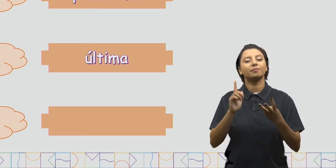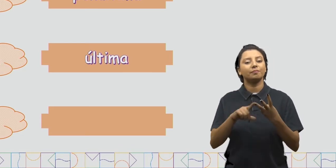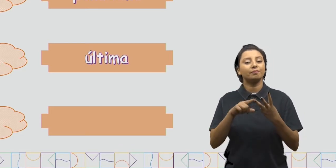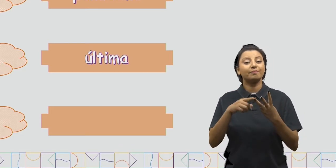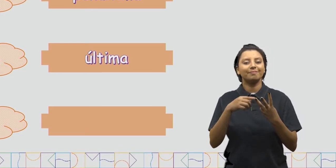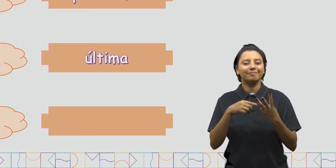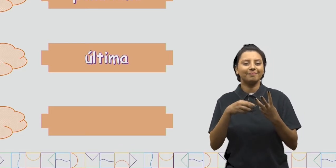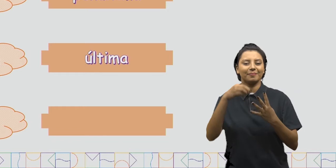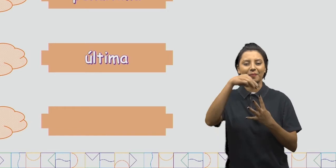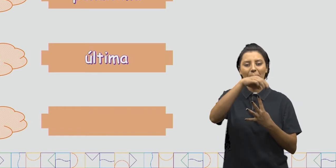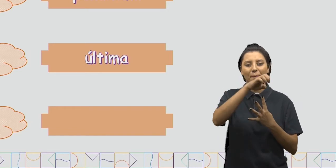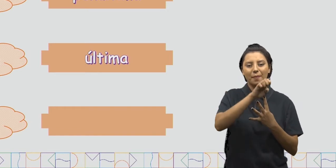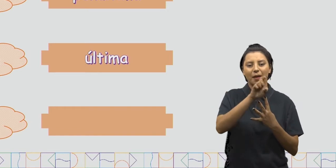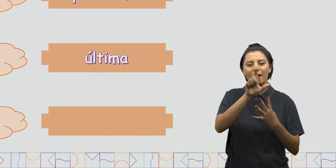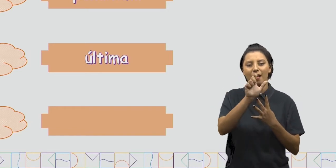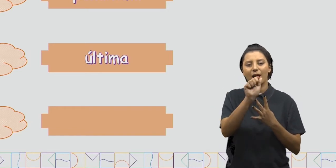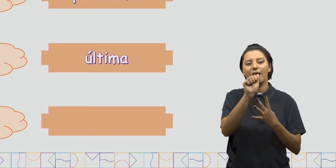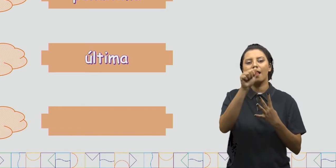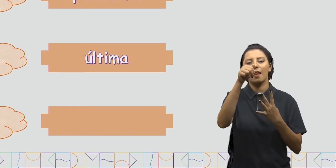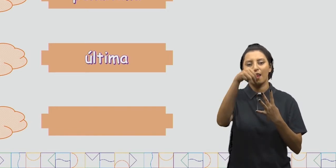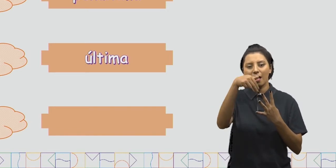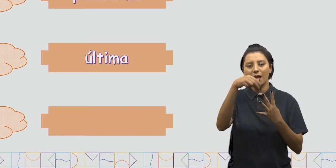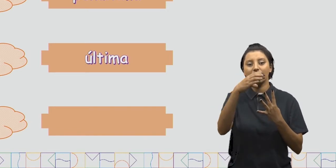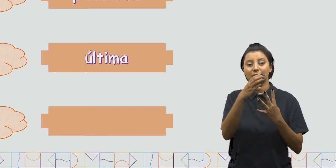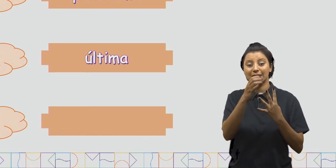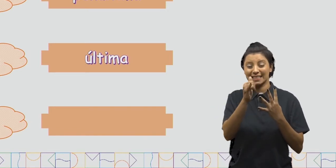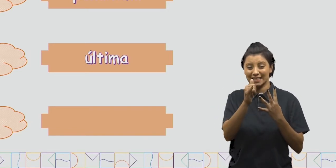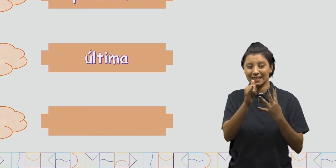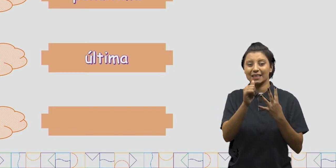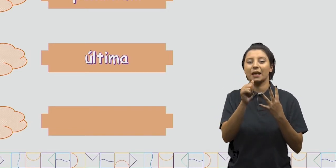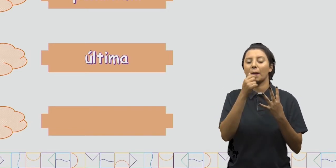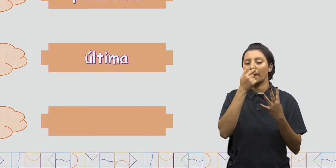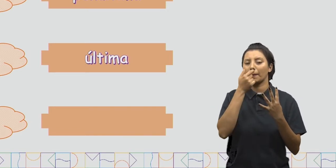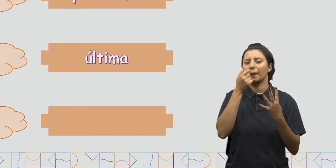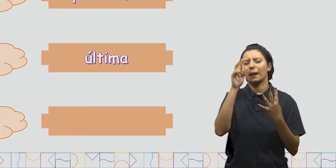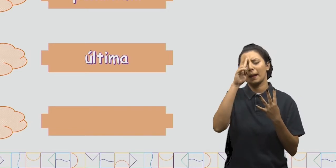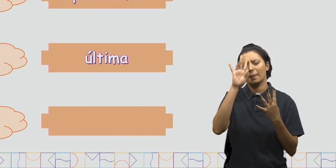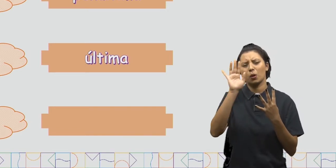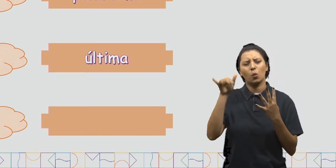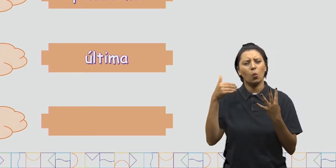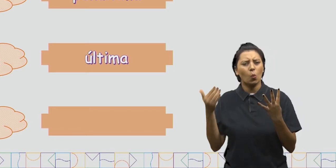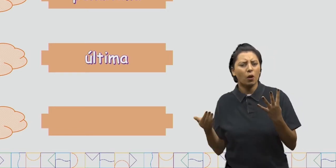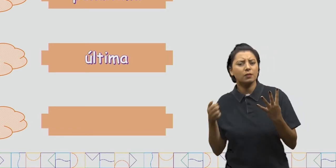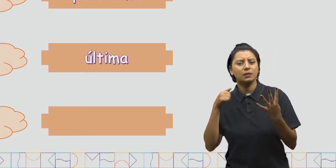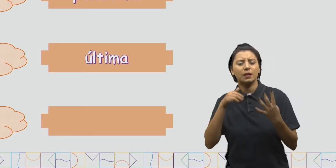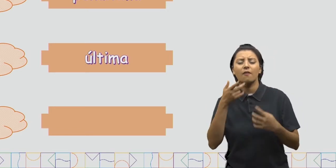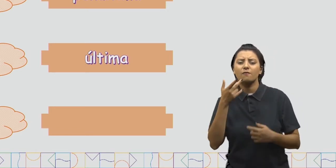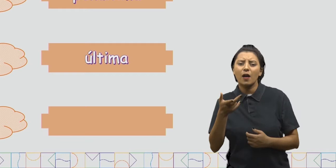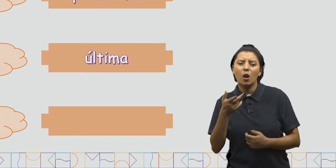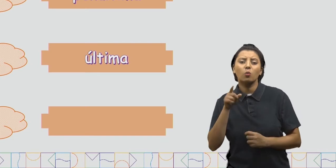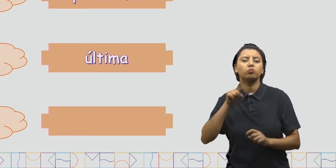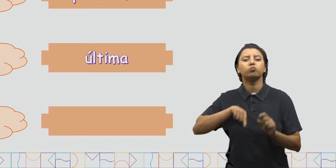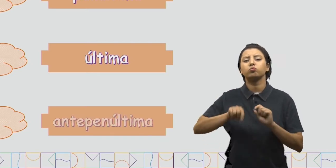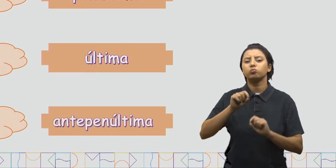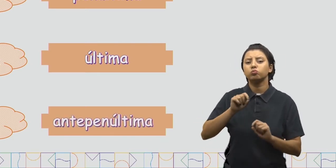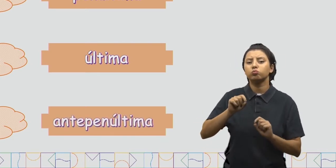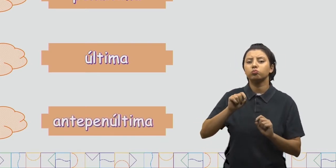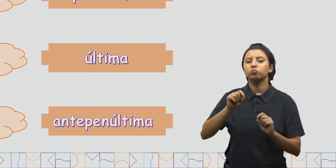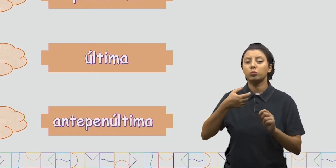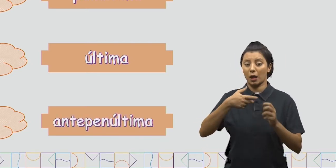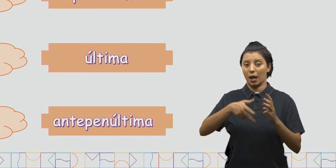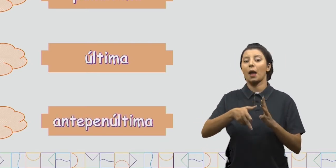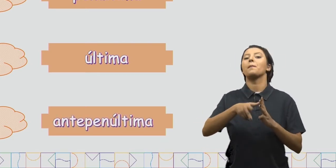Melancia. Você lembra qual é a posição dessa sílaba? Se você falou que ela é